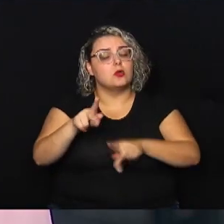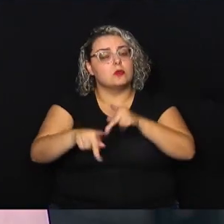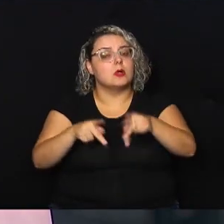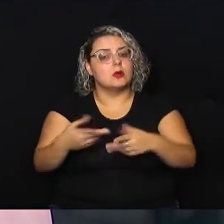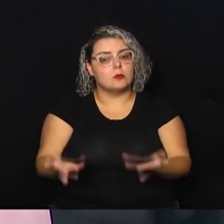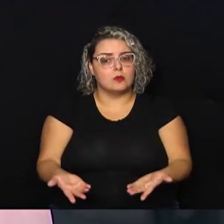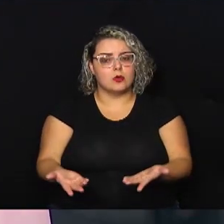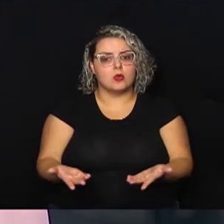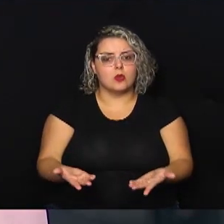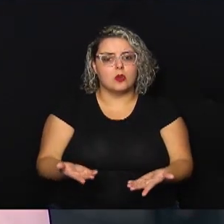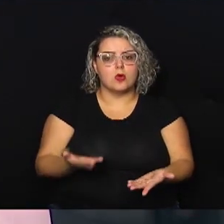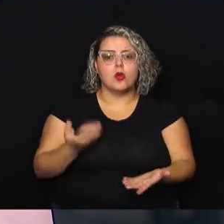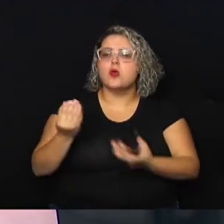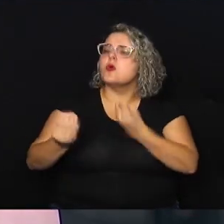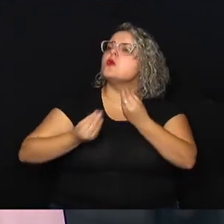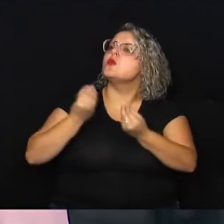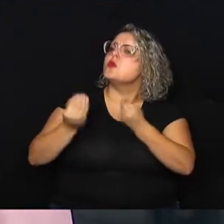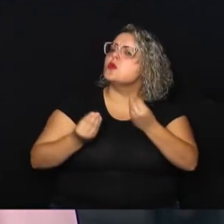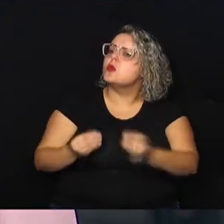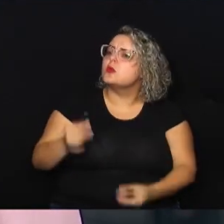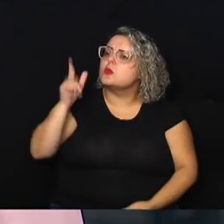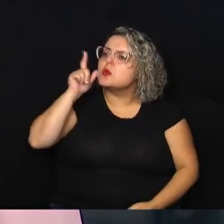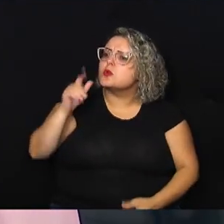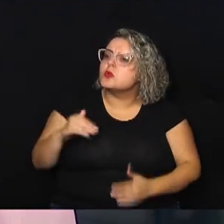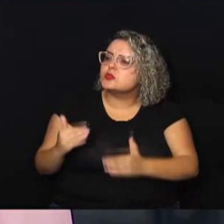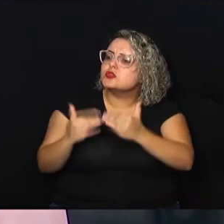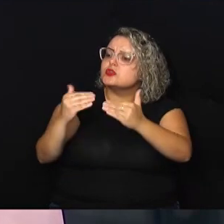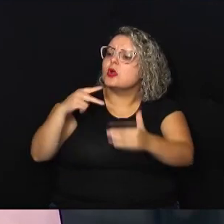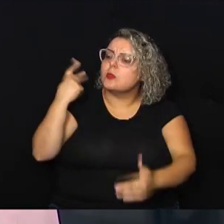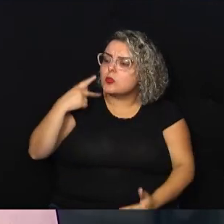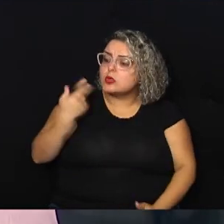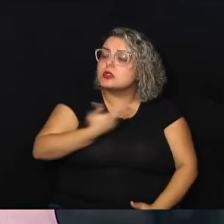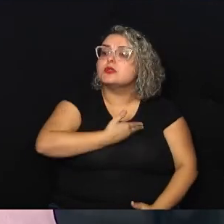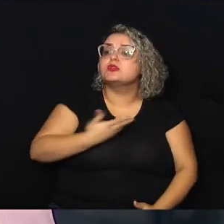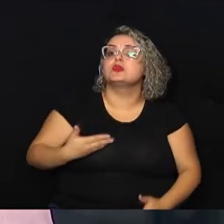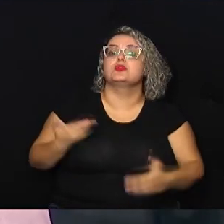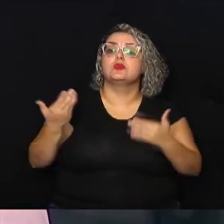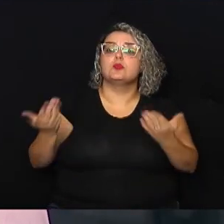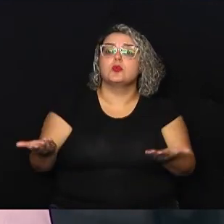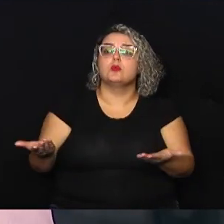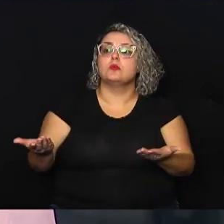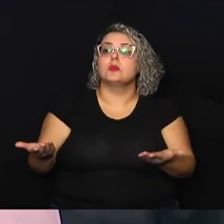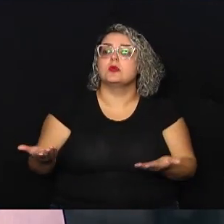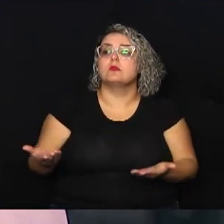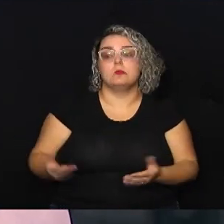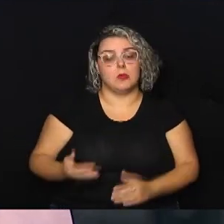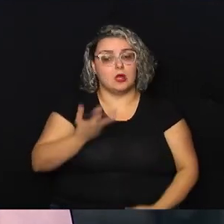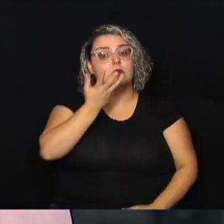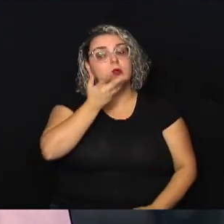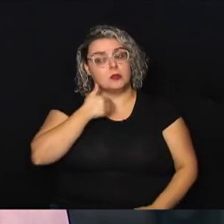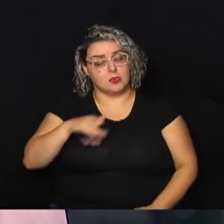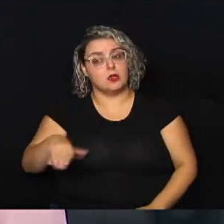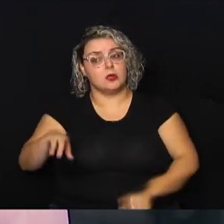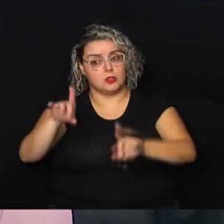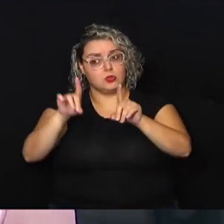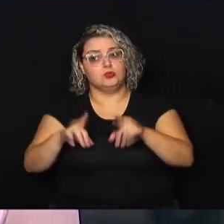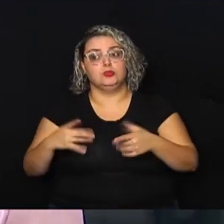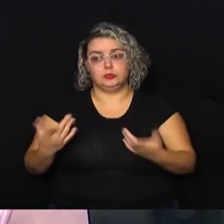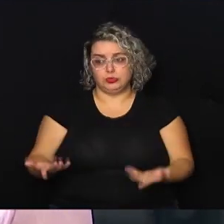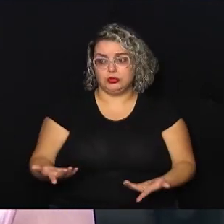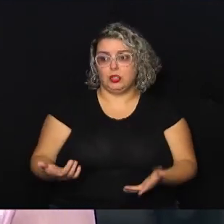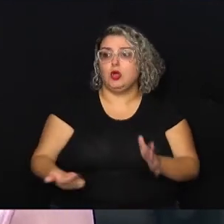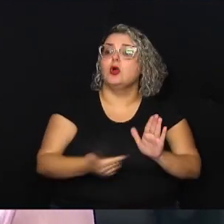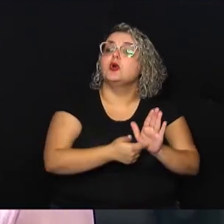Como que nós conseguimos gerar políticas públicas, para para crianças com deficiências, né?